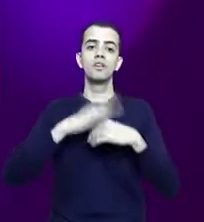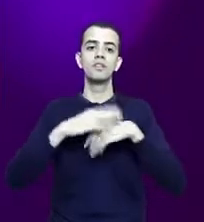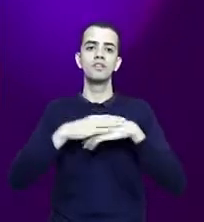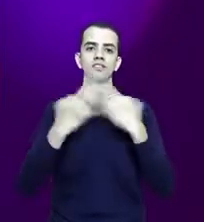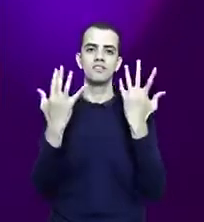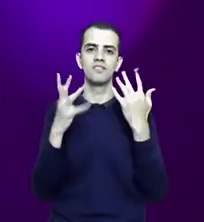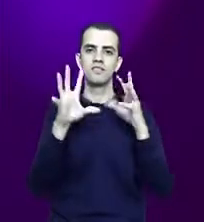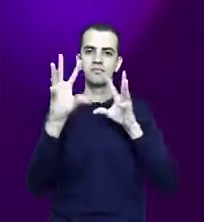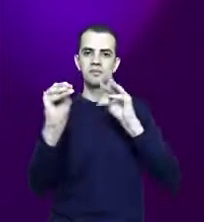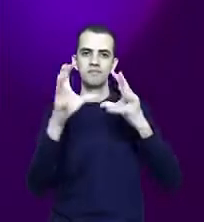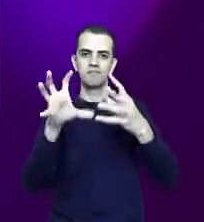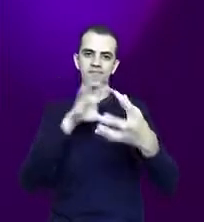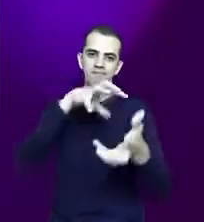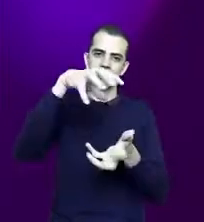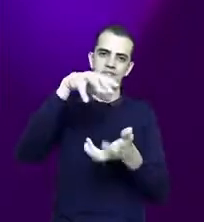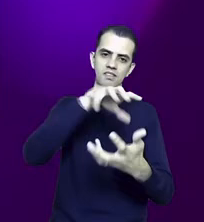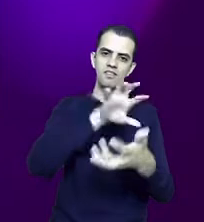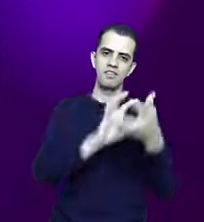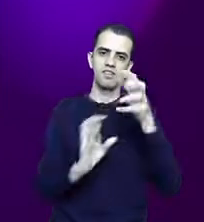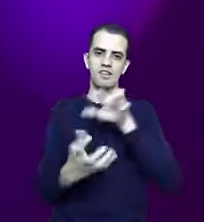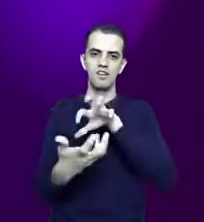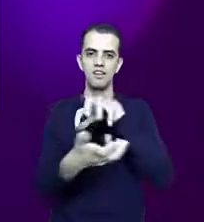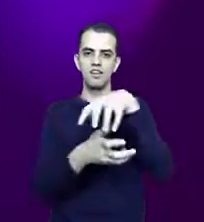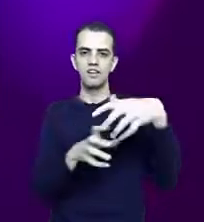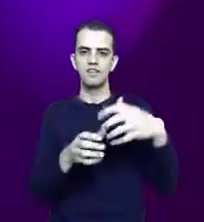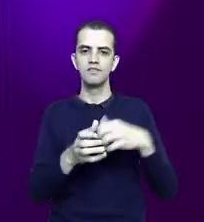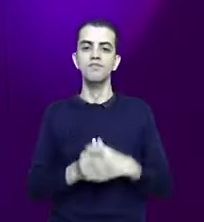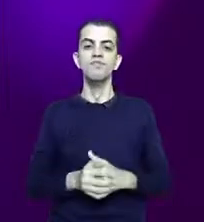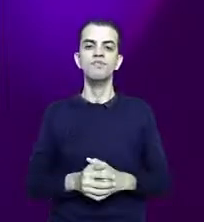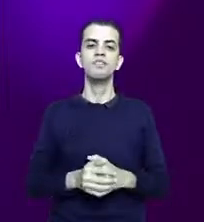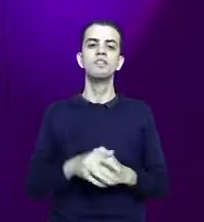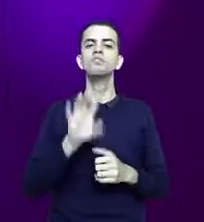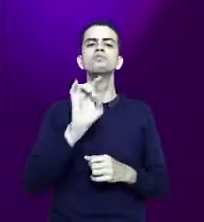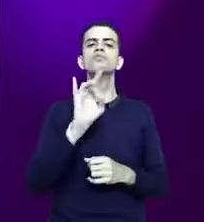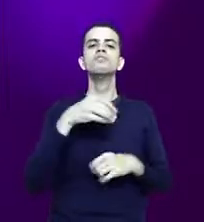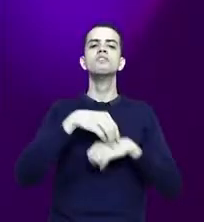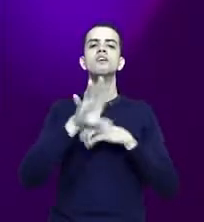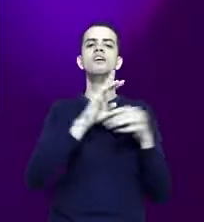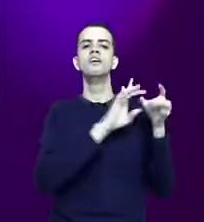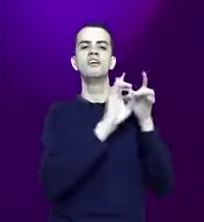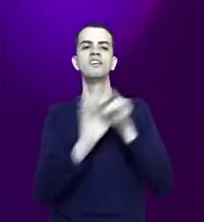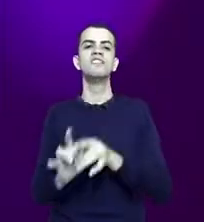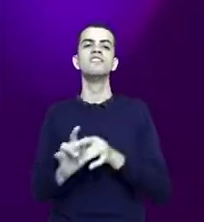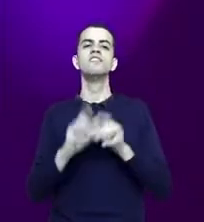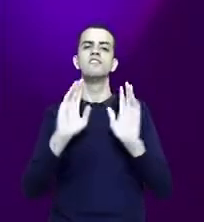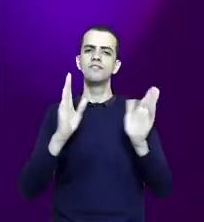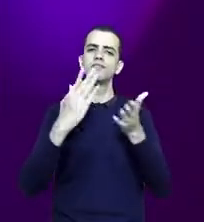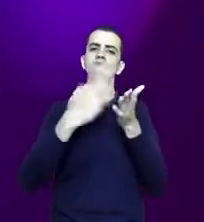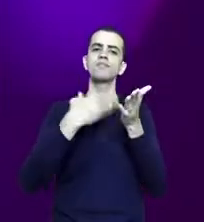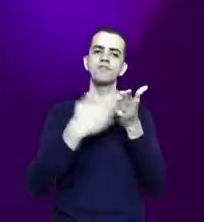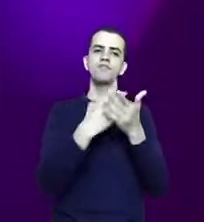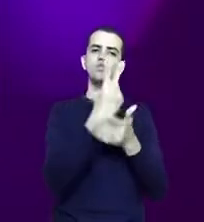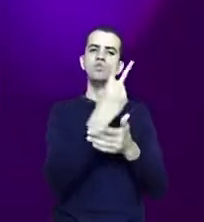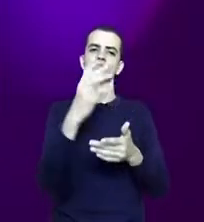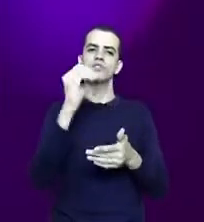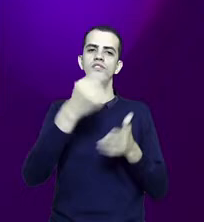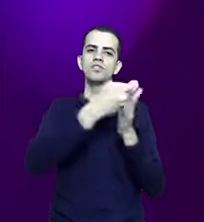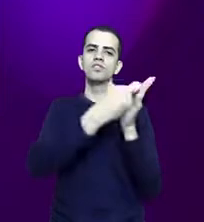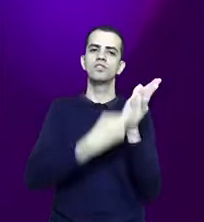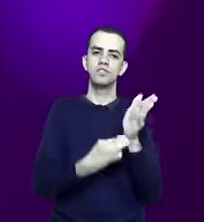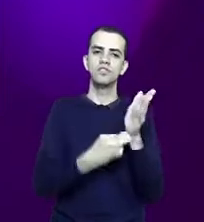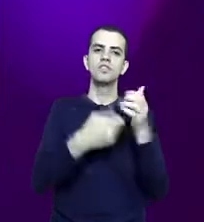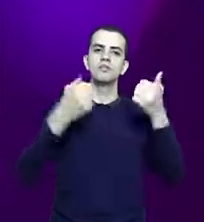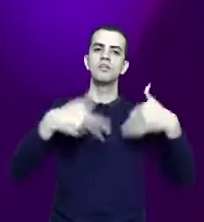esse volume criado. Só para contextualizar, na literatura ortopédica já existem 220 artigos com uso da